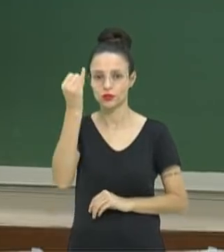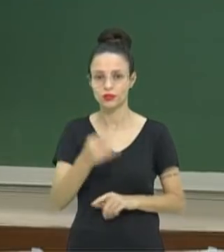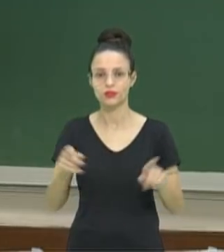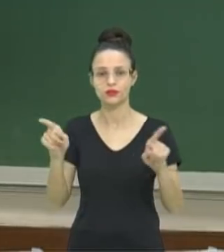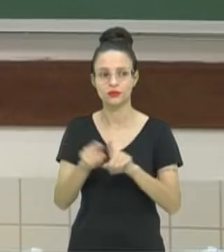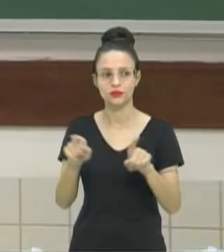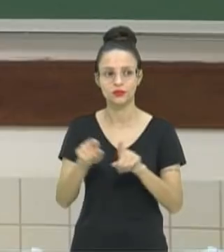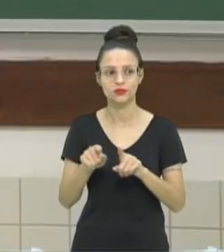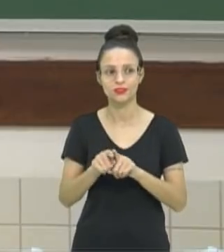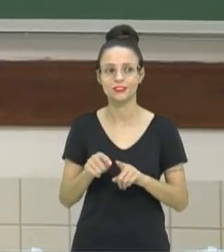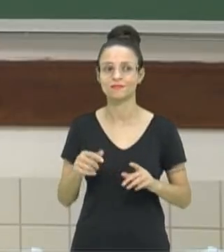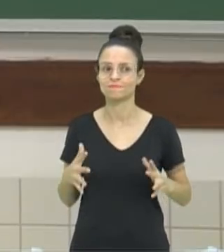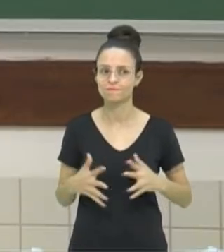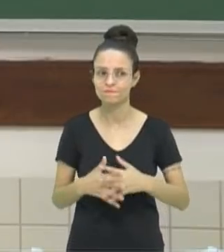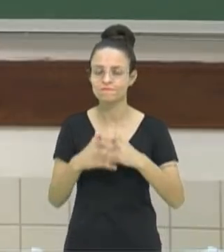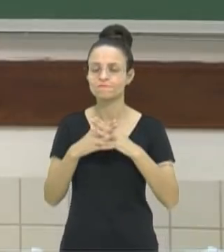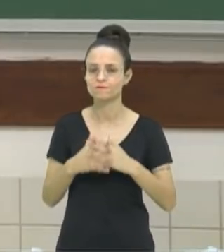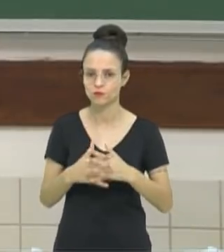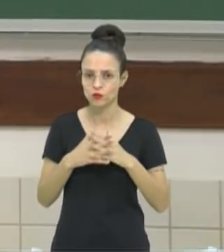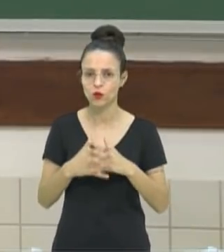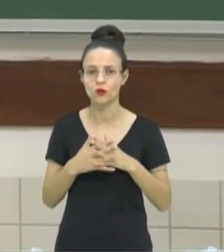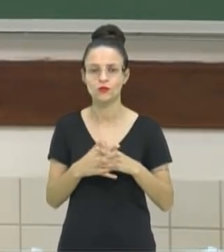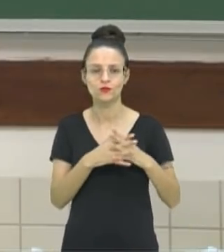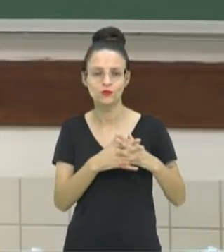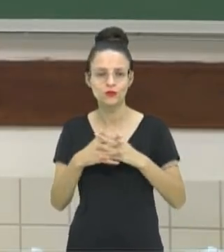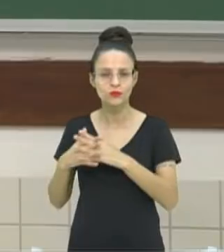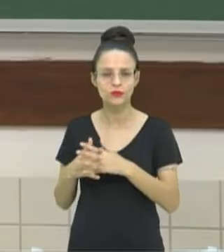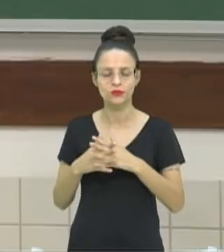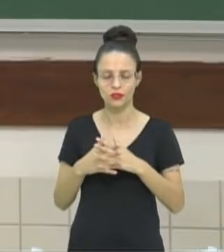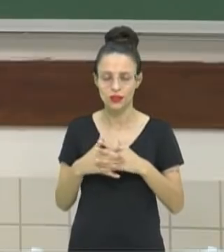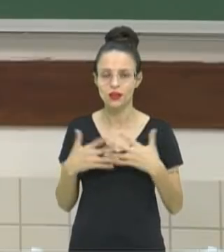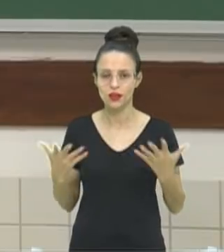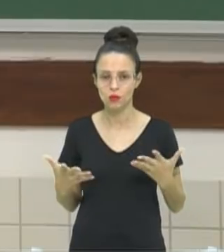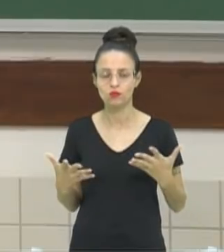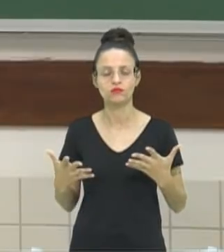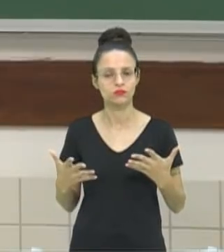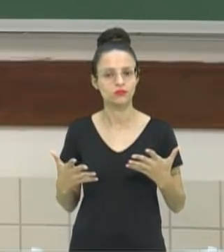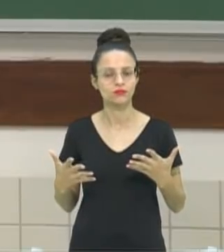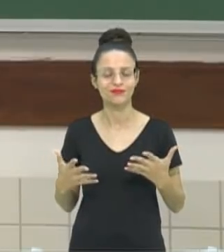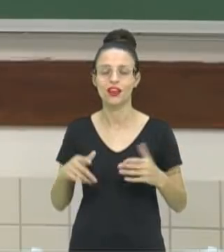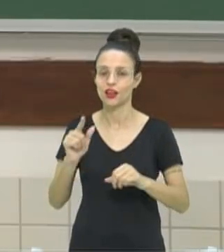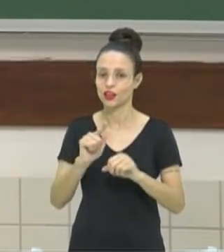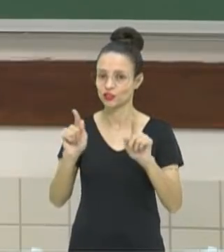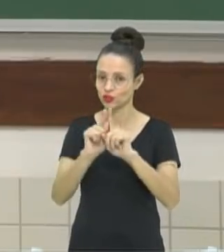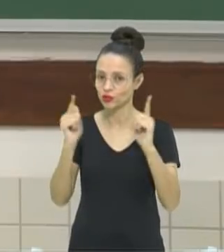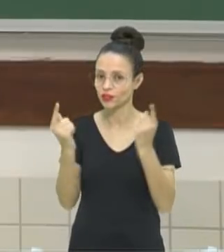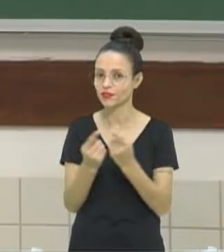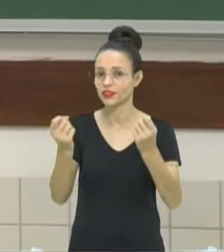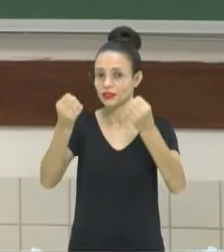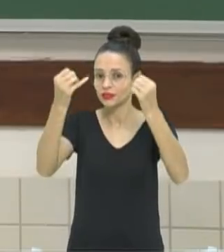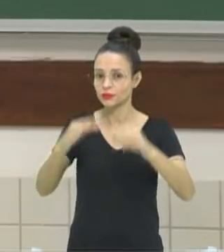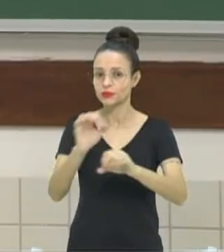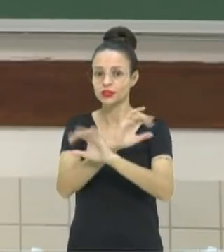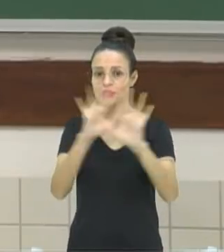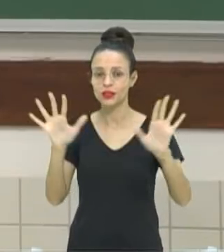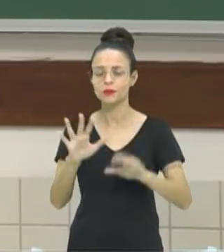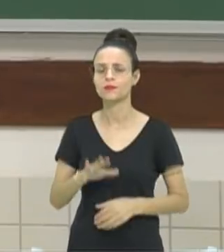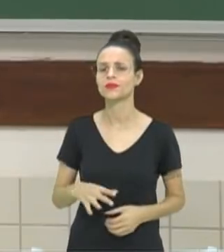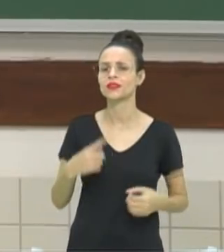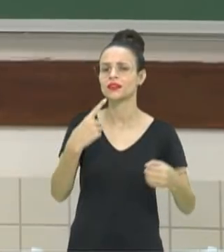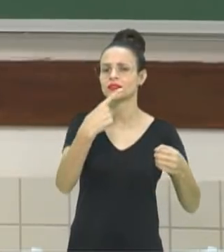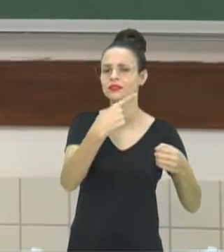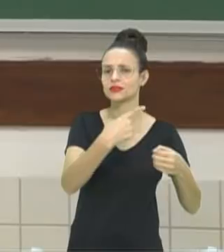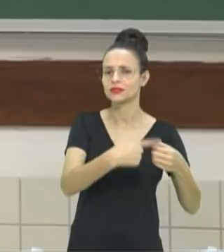uma certa confusão quando a gente fala, né? E a geografia precisa esclarecer para vocês. Qual é a diferença entre